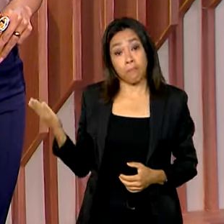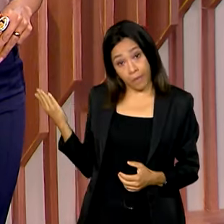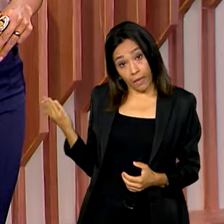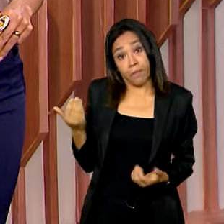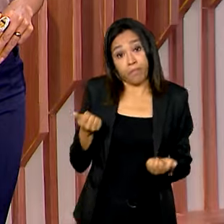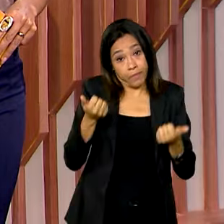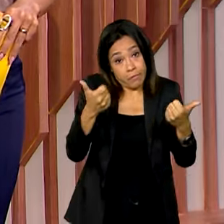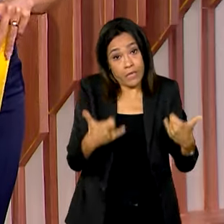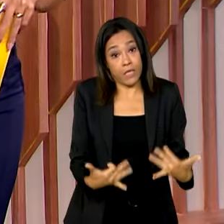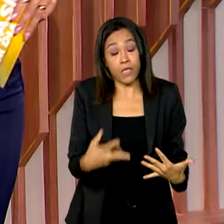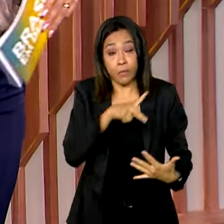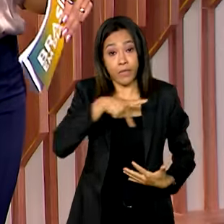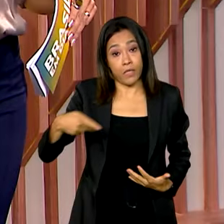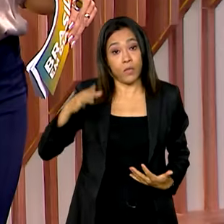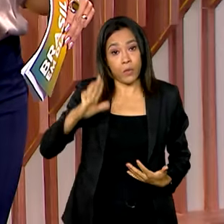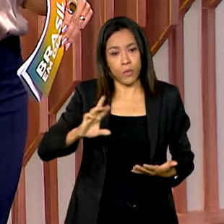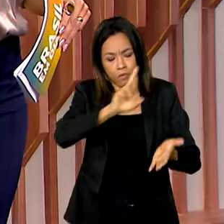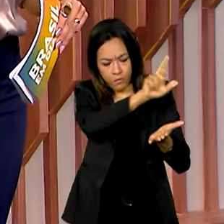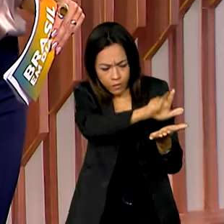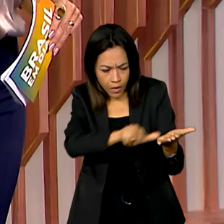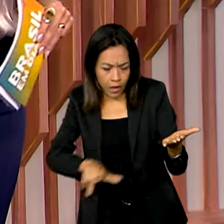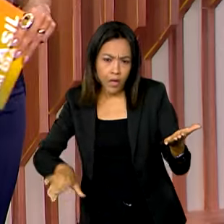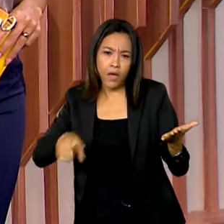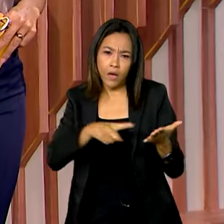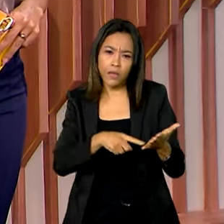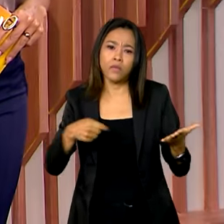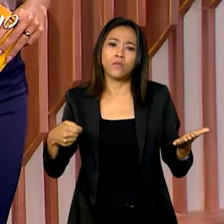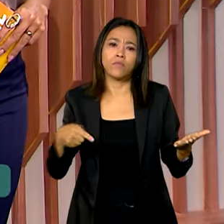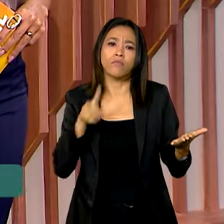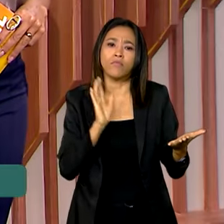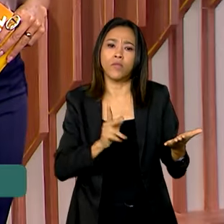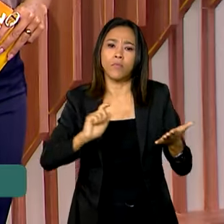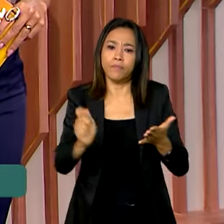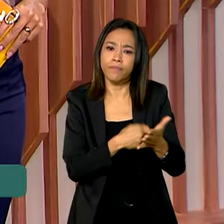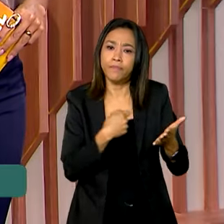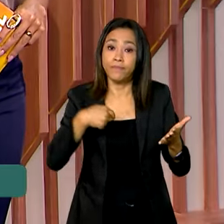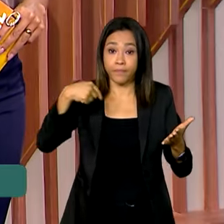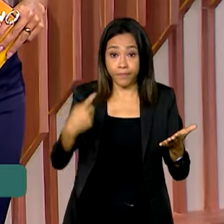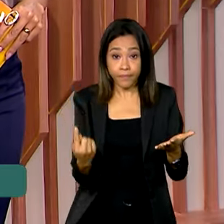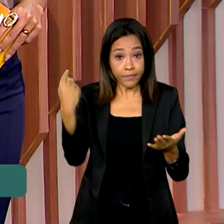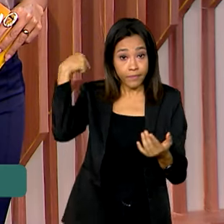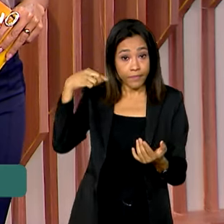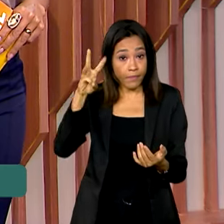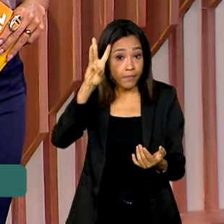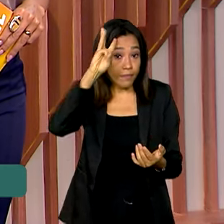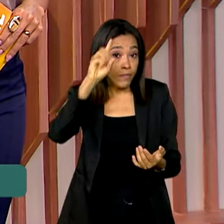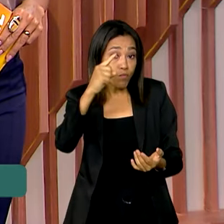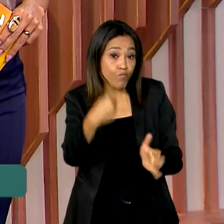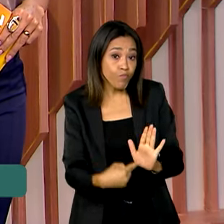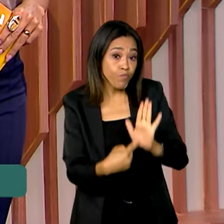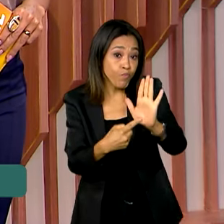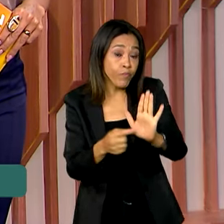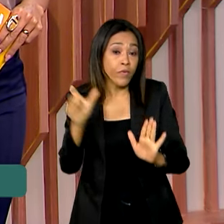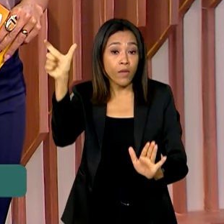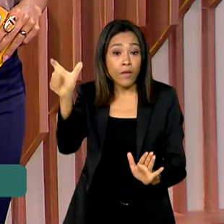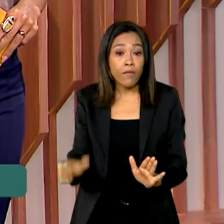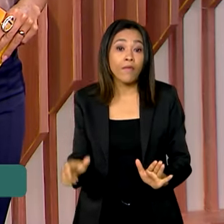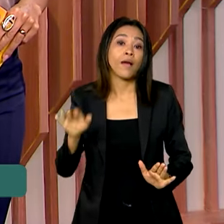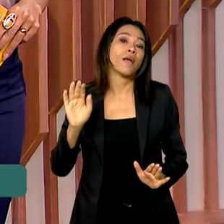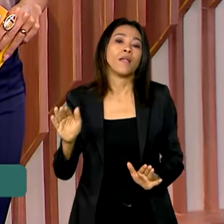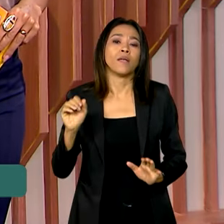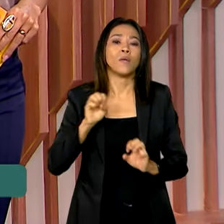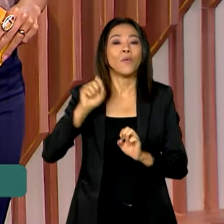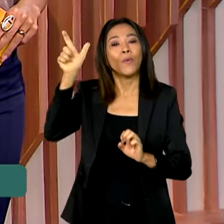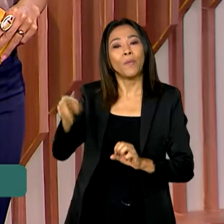Lula também sancionou diversos projetos de lei nessa terça-feira. Um deles declara o educador Anísio